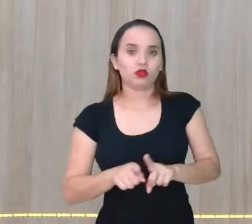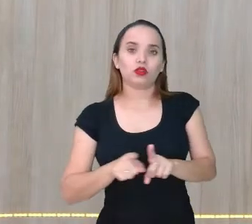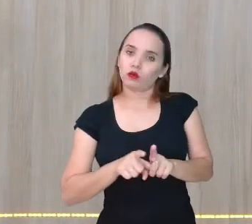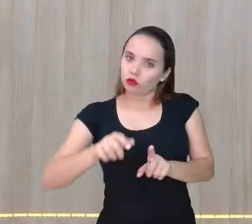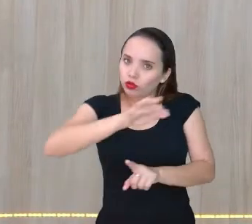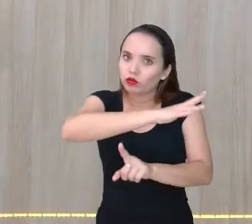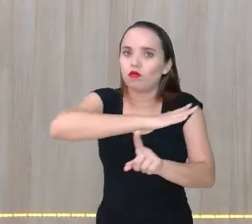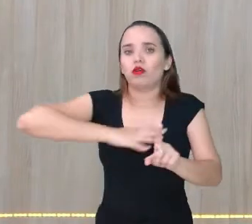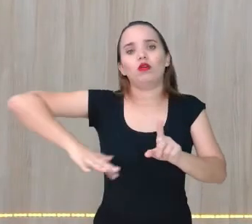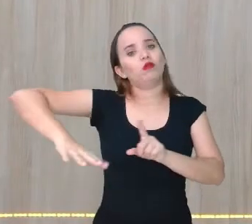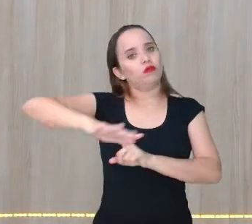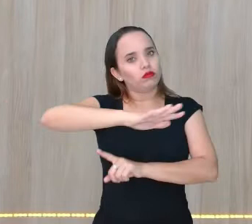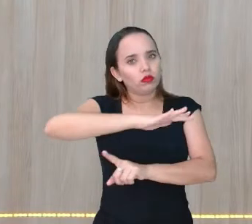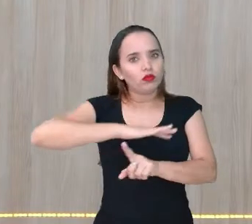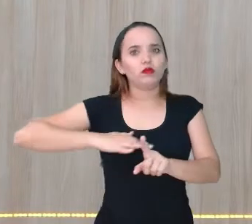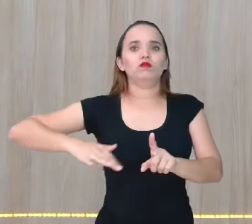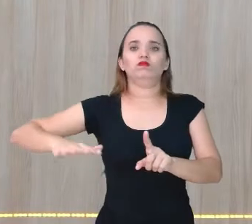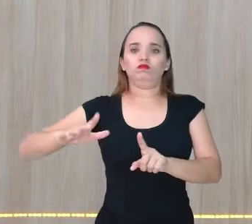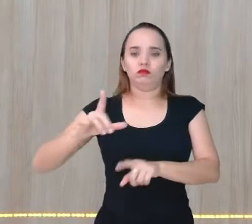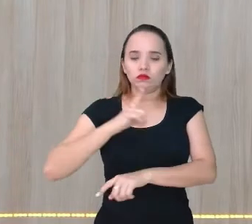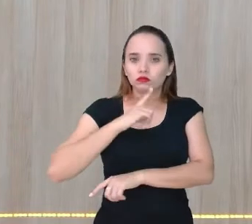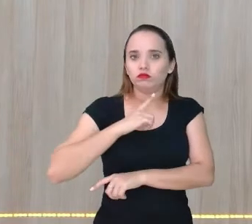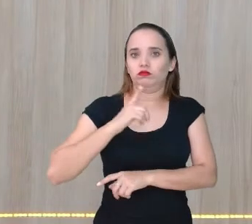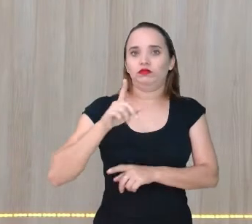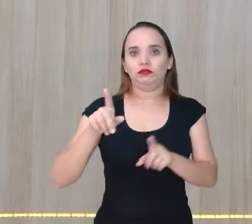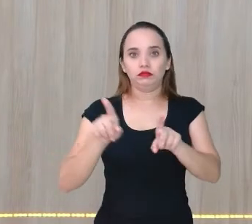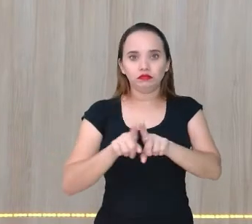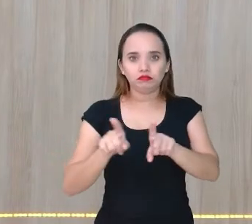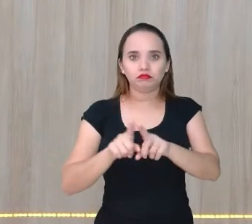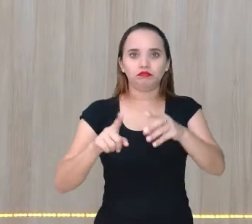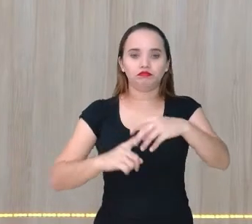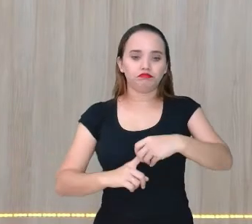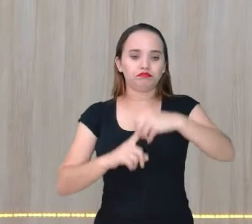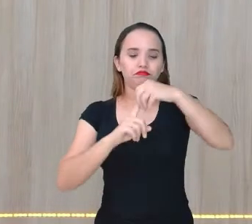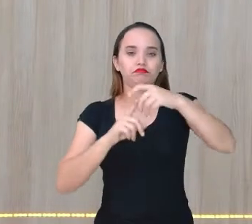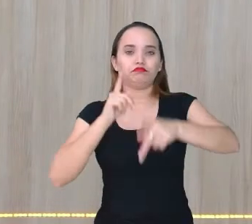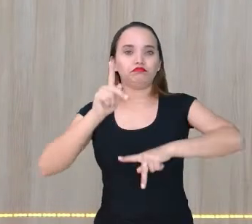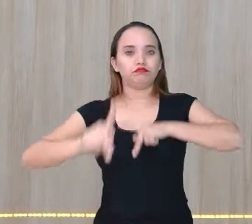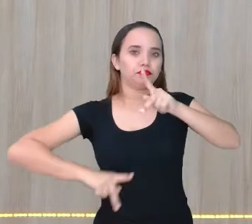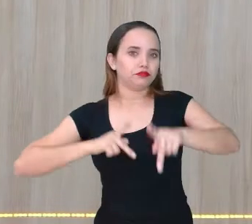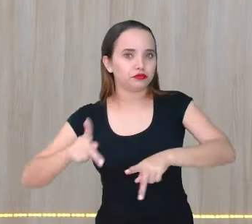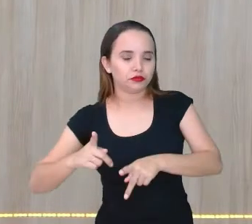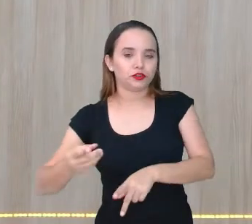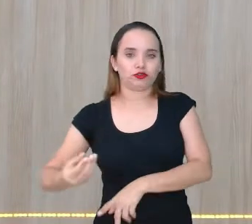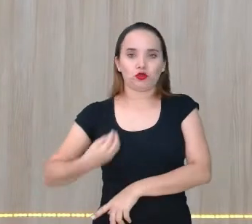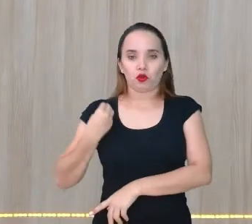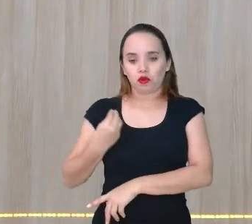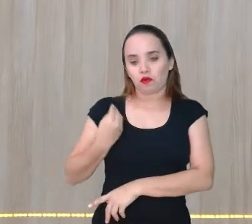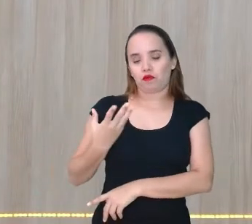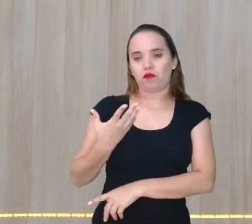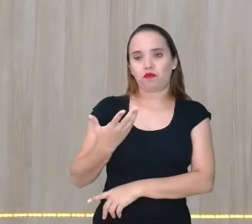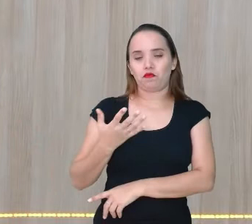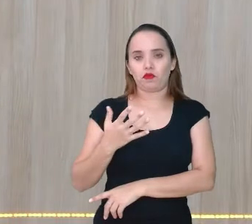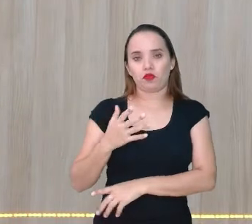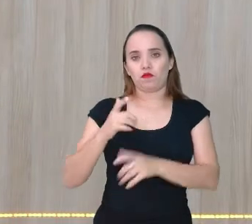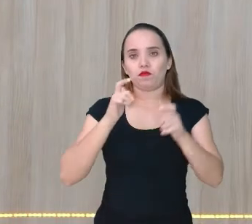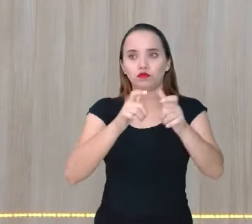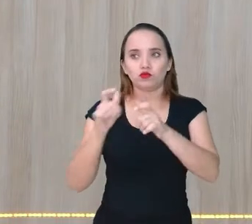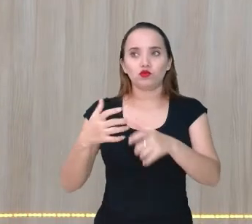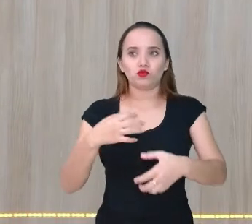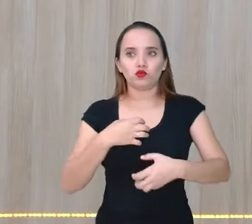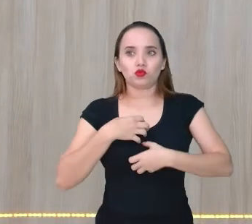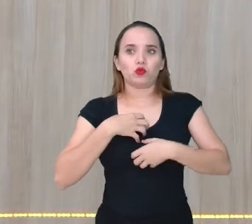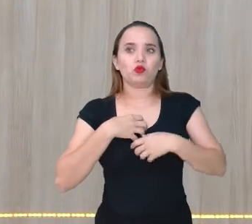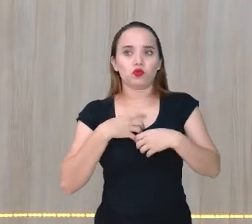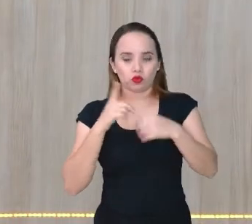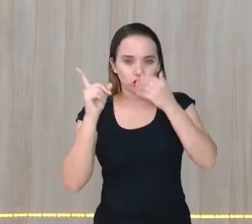no slide anterior, a essa população que vive na vulnerabilidade, né? A população mais pobre.